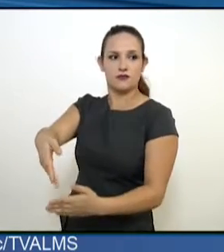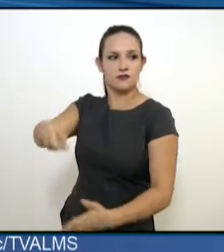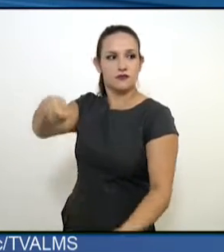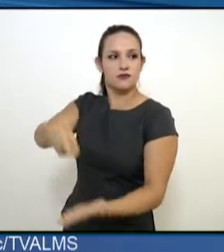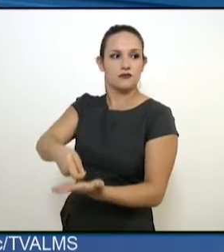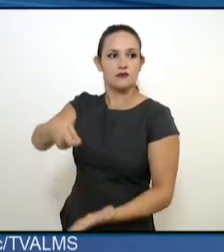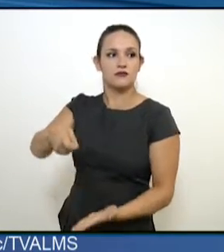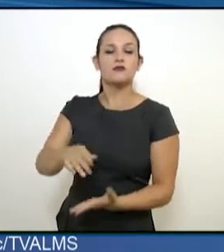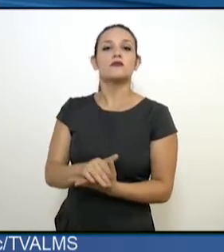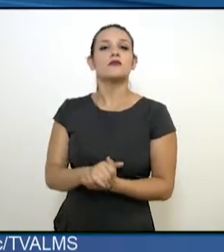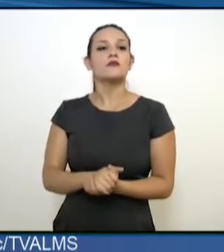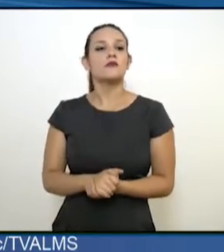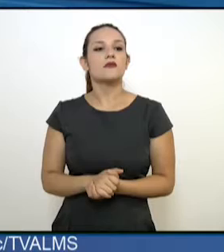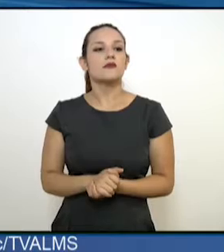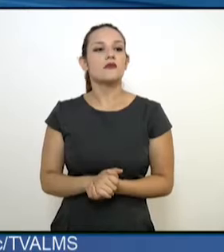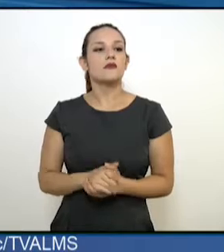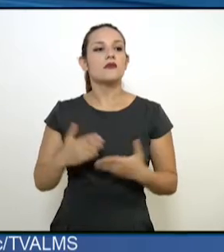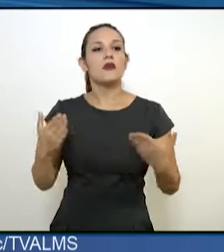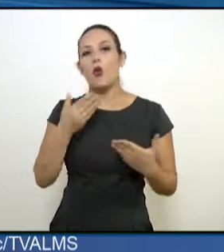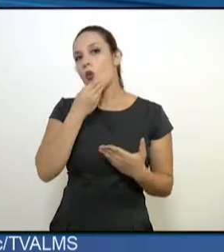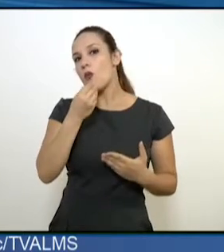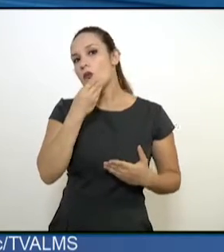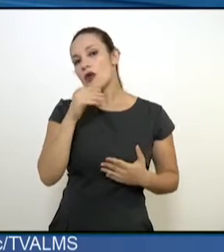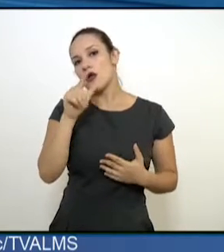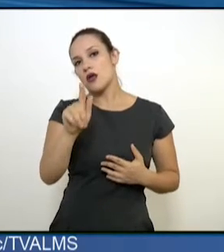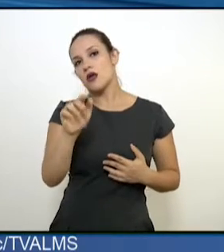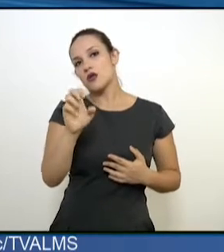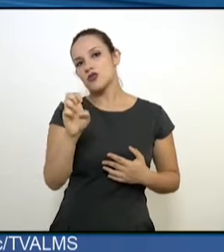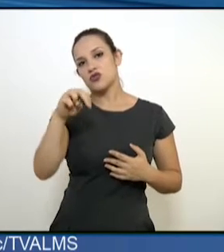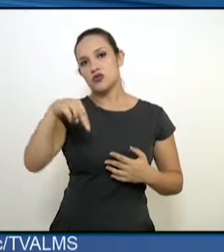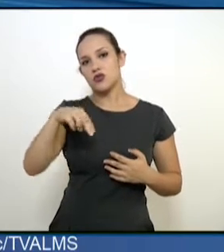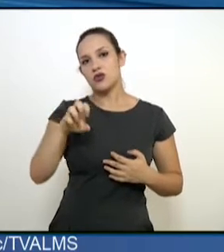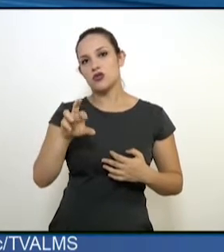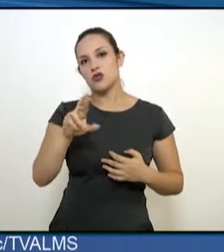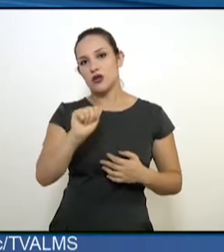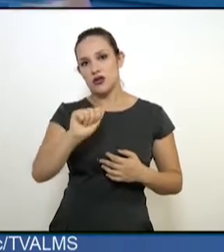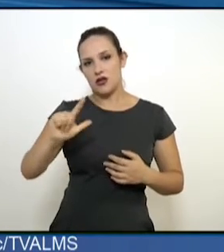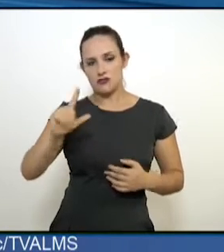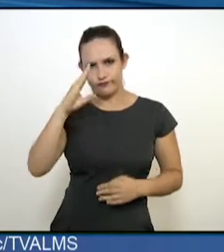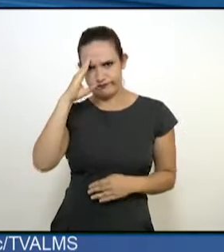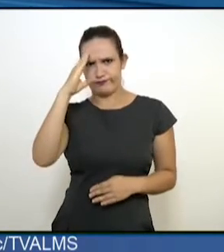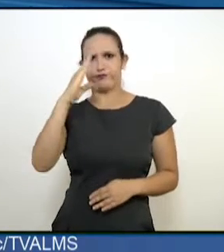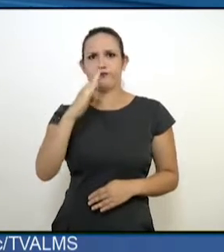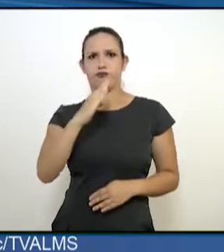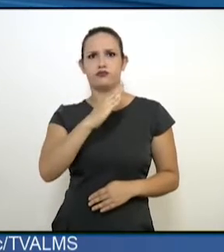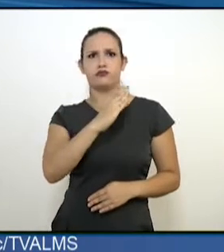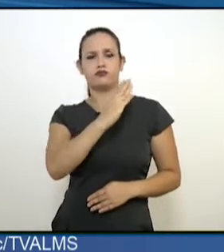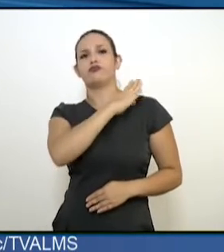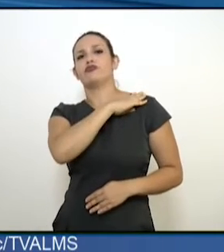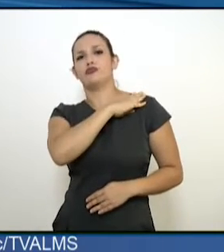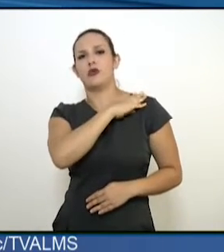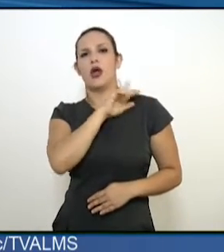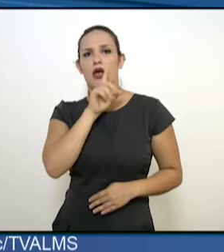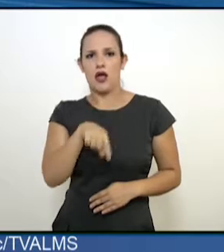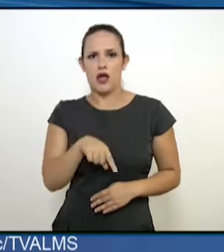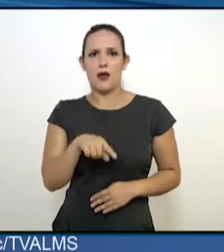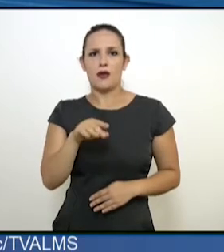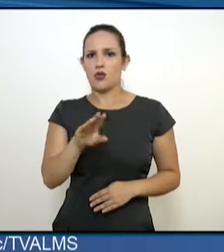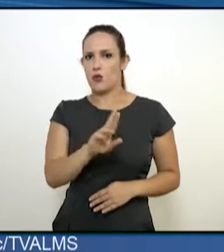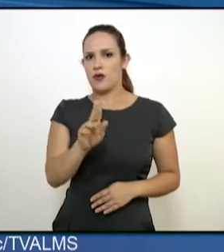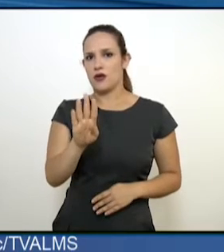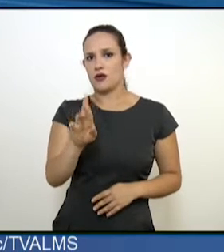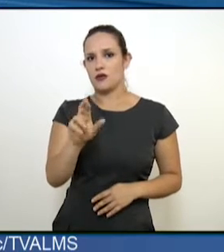essa intervenção, cujo general Braga Neto está já organizando o seu efetivo